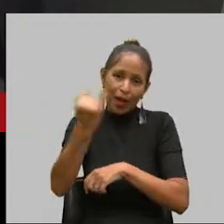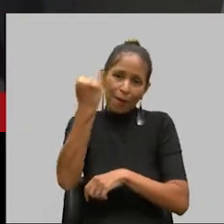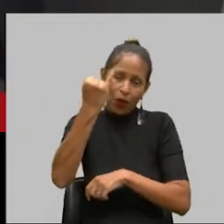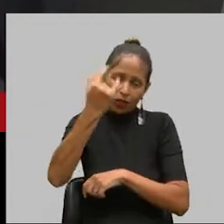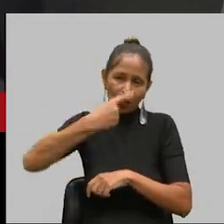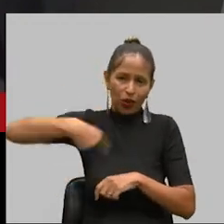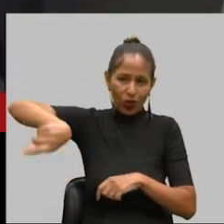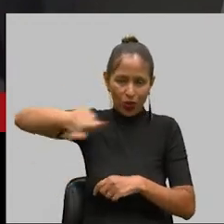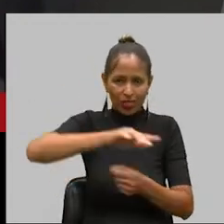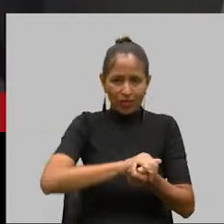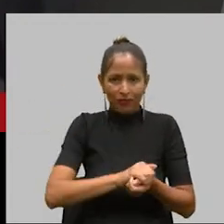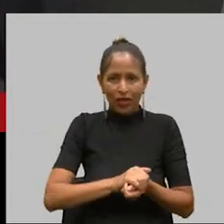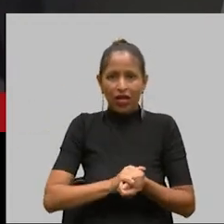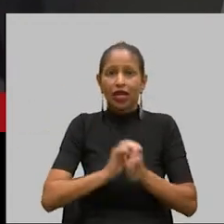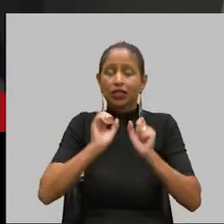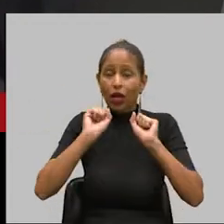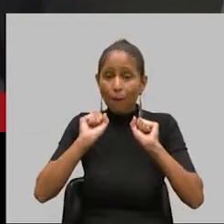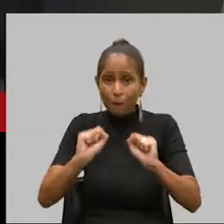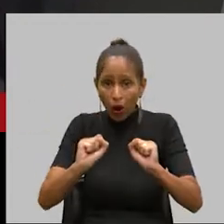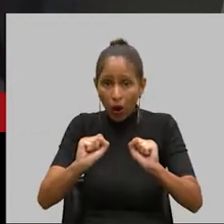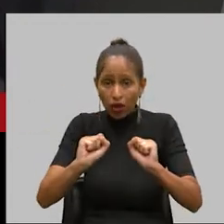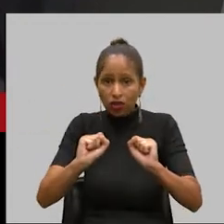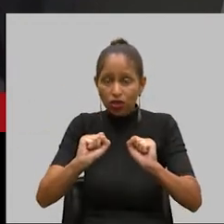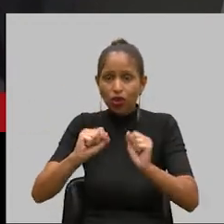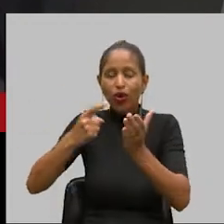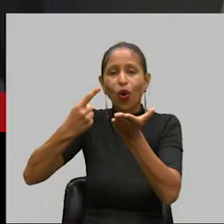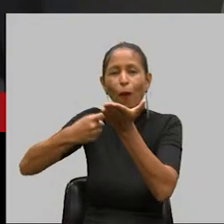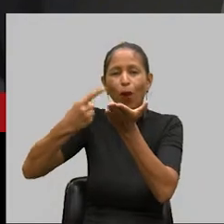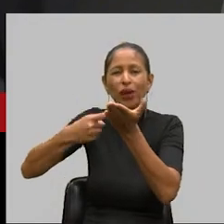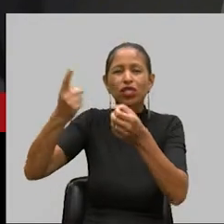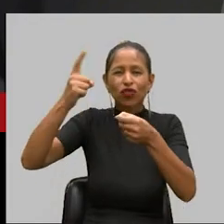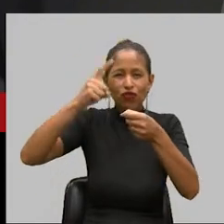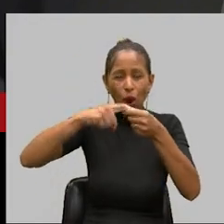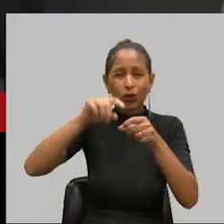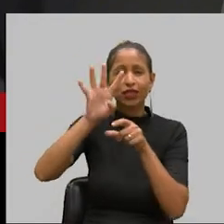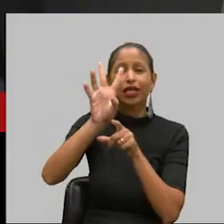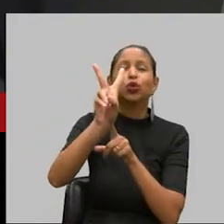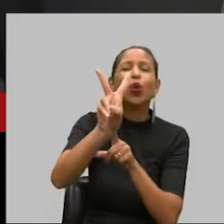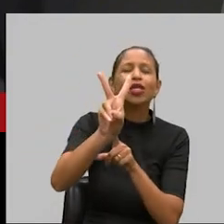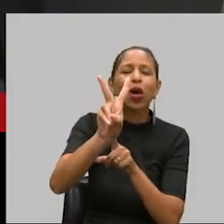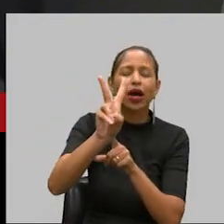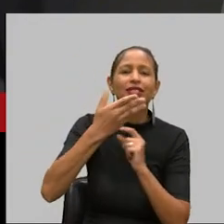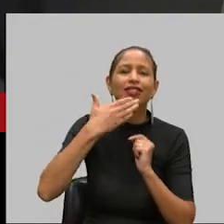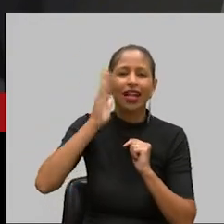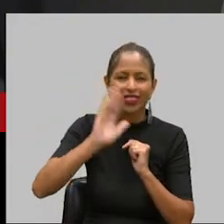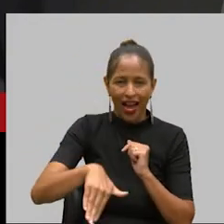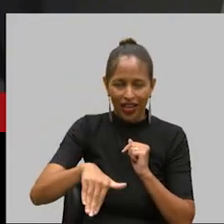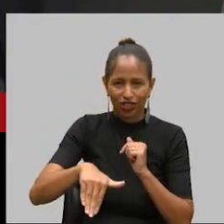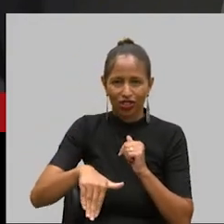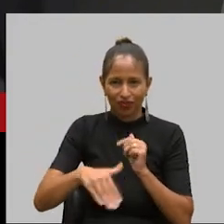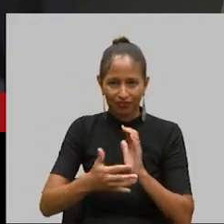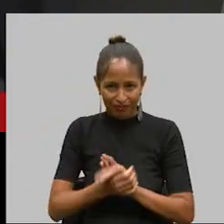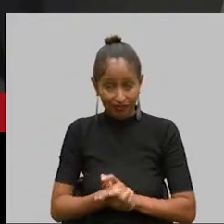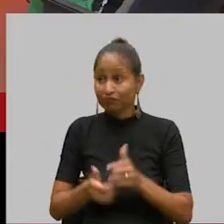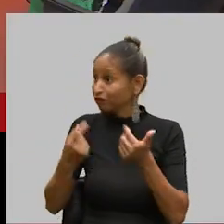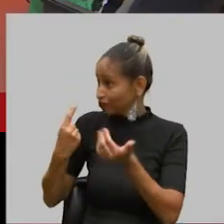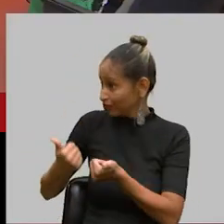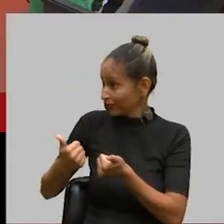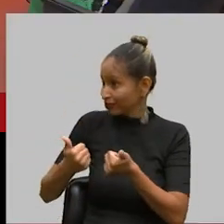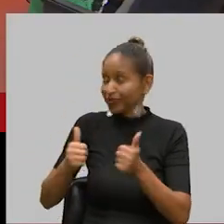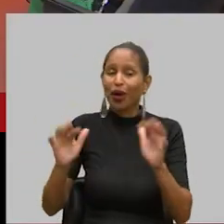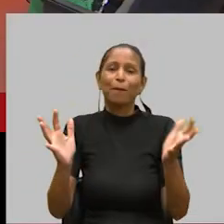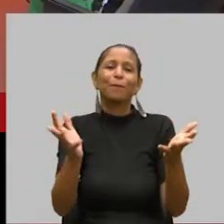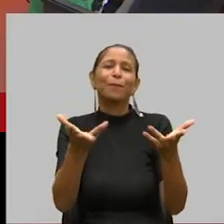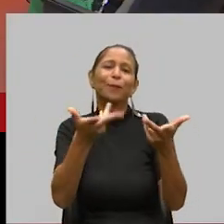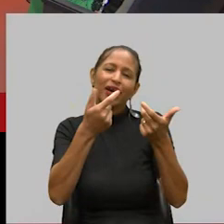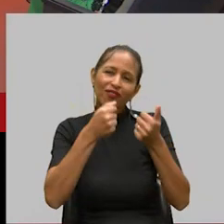todos nós tá bem então a gente pode com compromisso 14 14 horas a gente dá início à mesa do período da tarde não é isso perfeito com